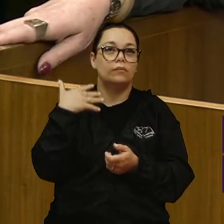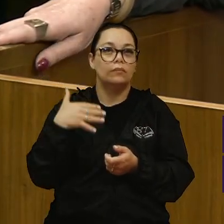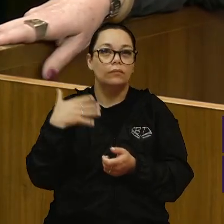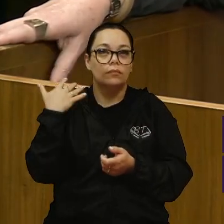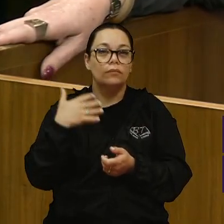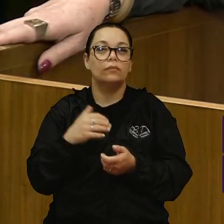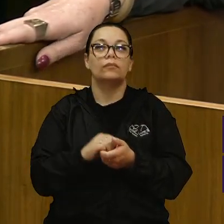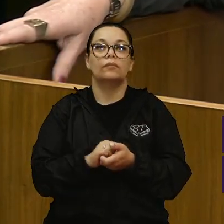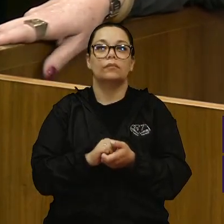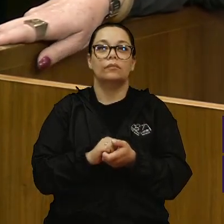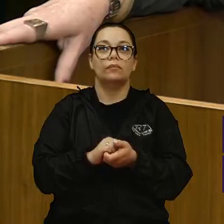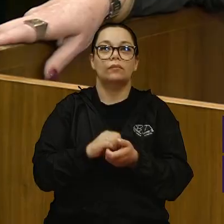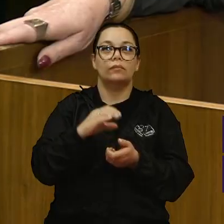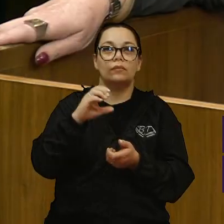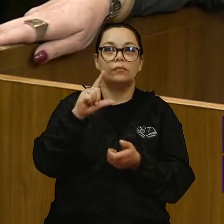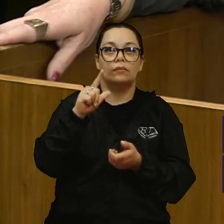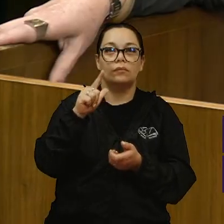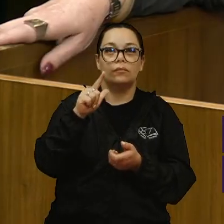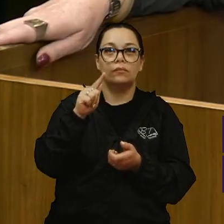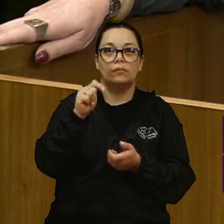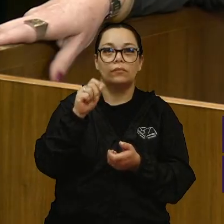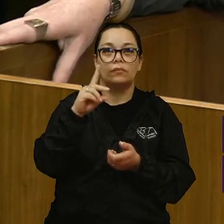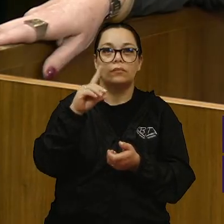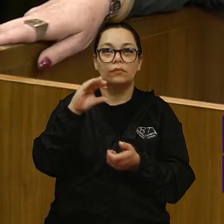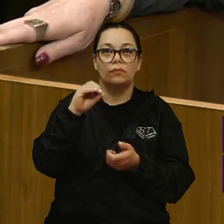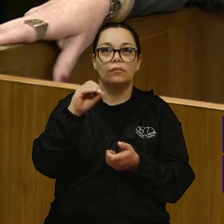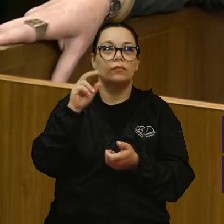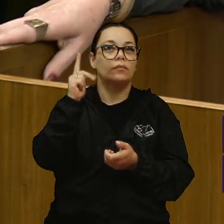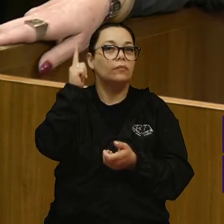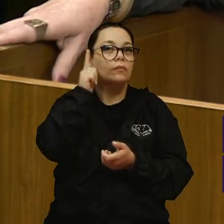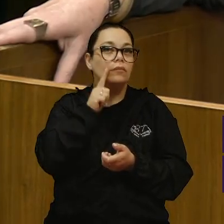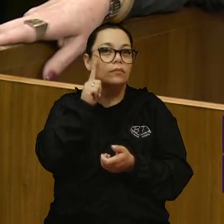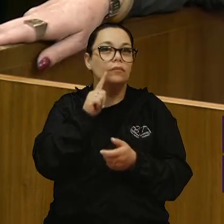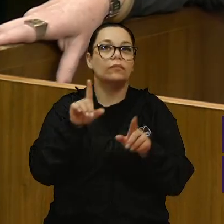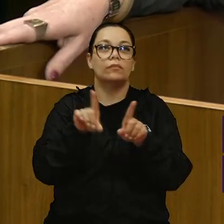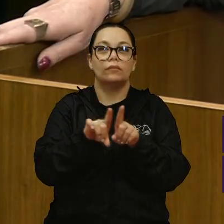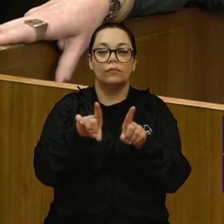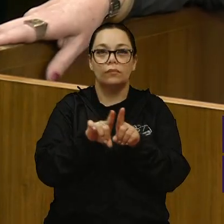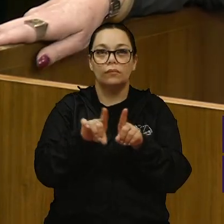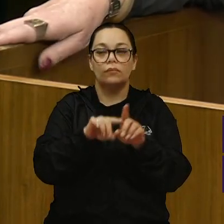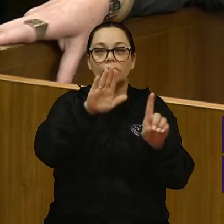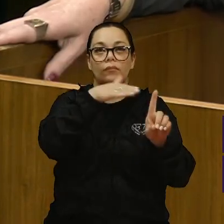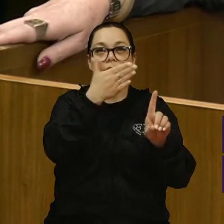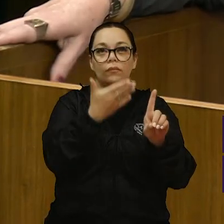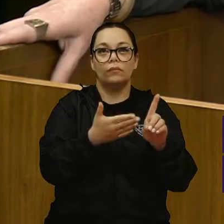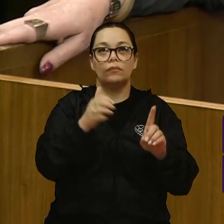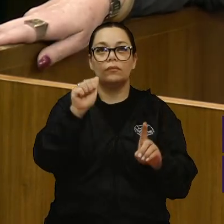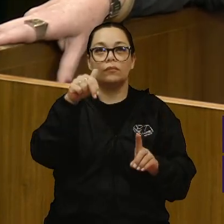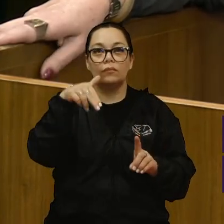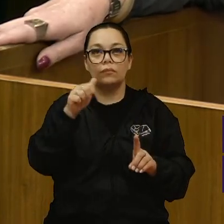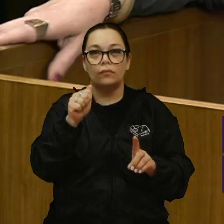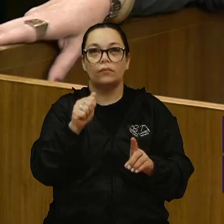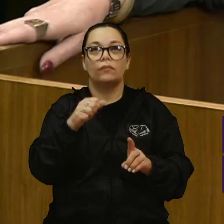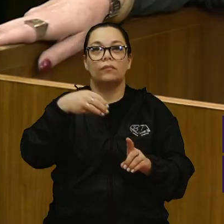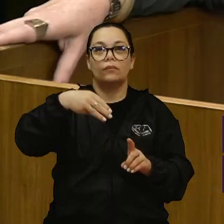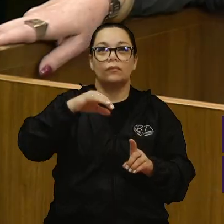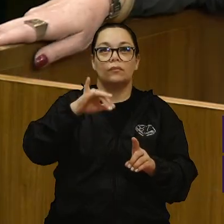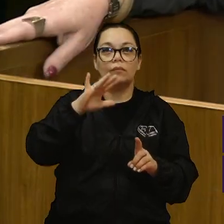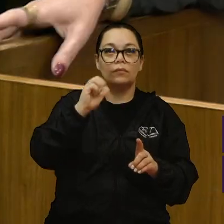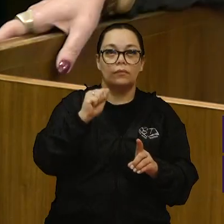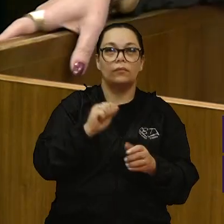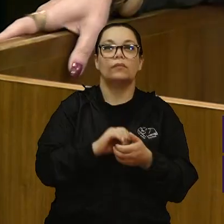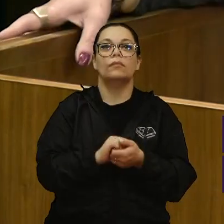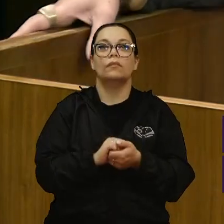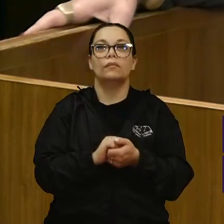Marques, Cláudio Libardi, vereador Lucas, e a homenageada, né, a Ana Camardello, Ana Maria Paim